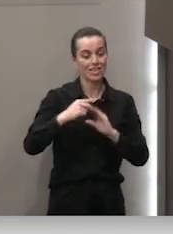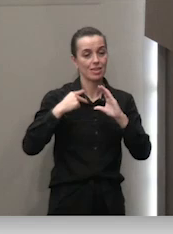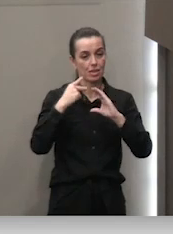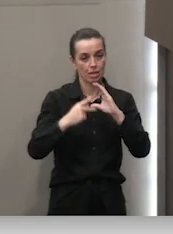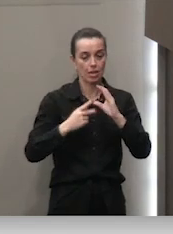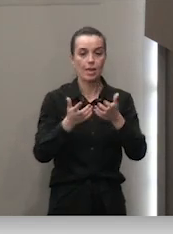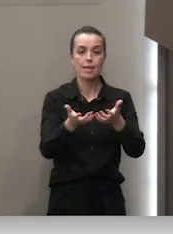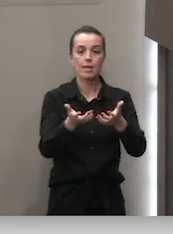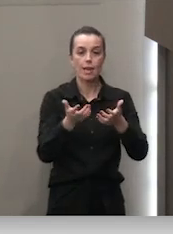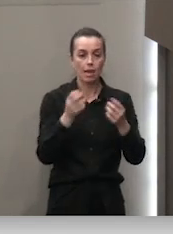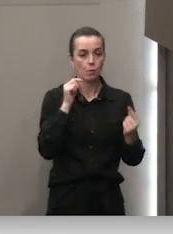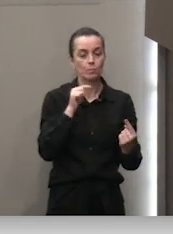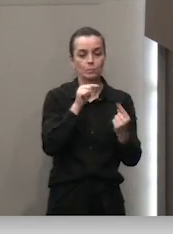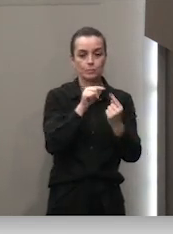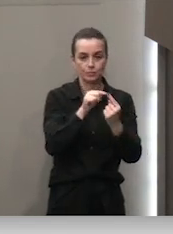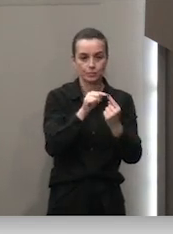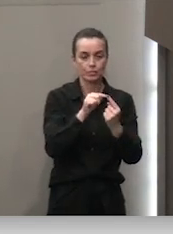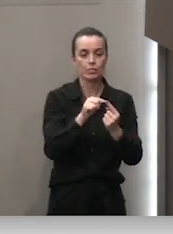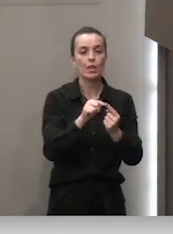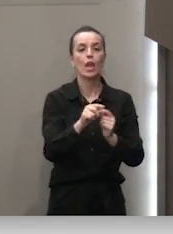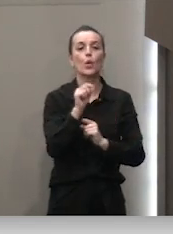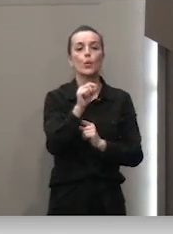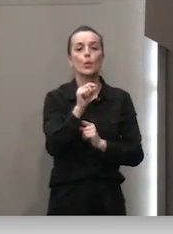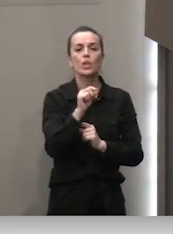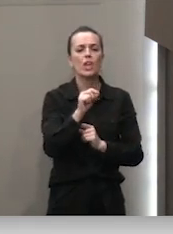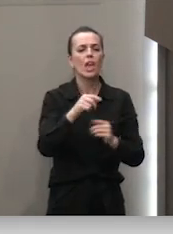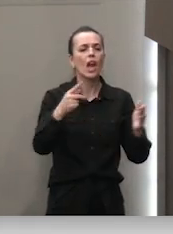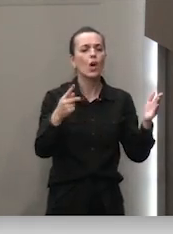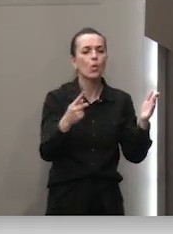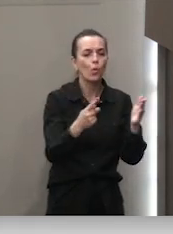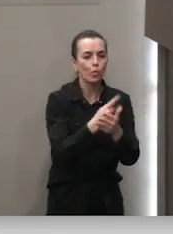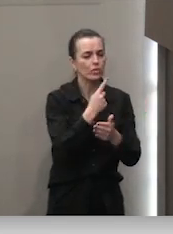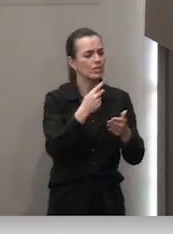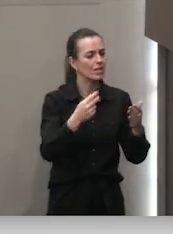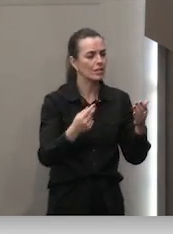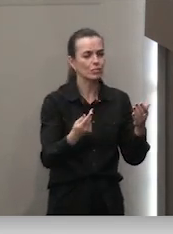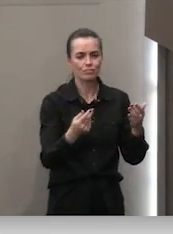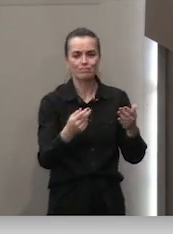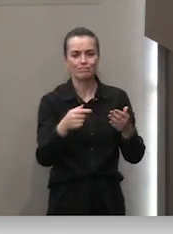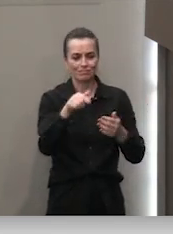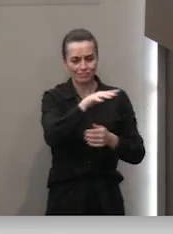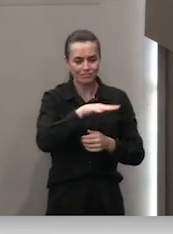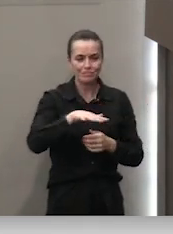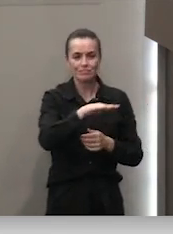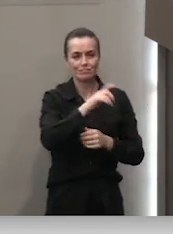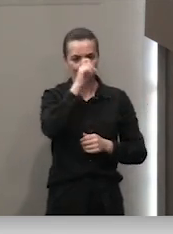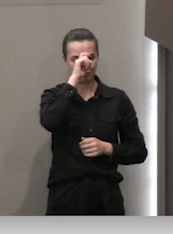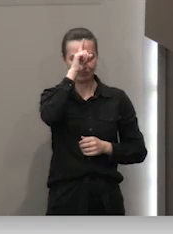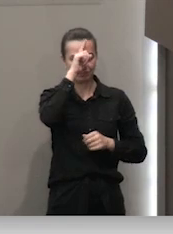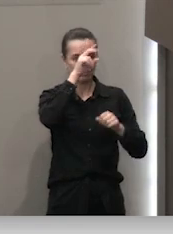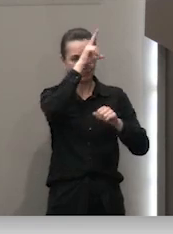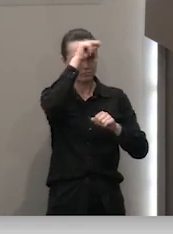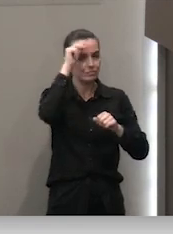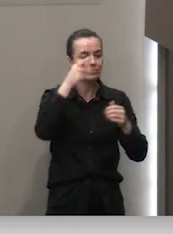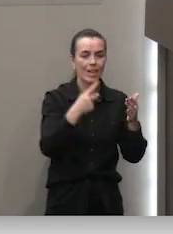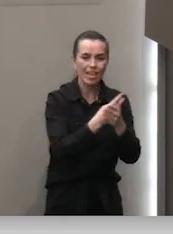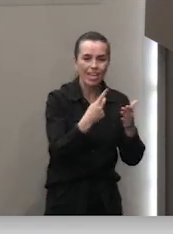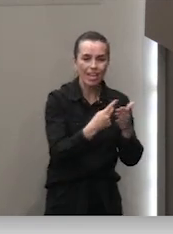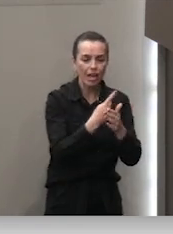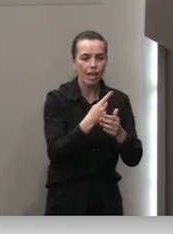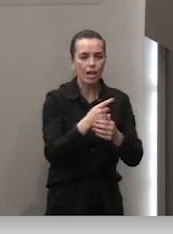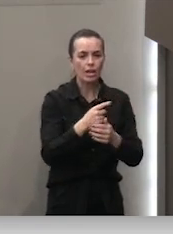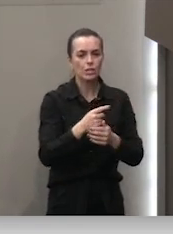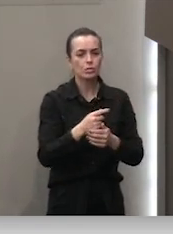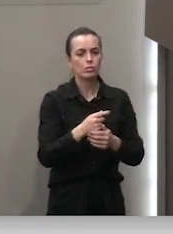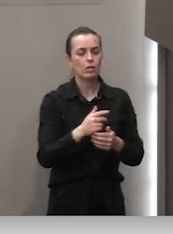está querendo saber é o que está acontecendo de errado no Hospital Municipal, que tem uma